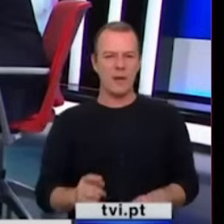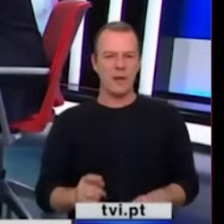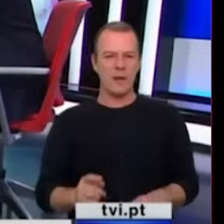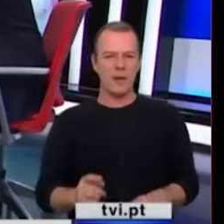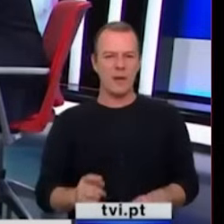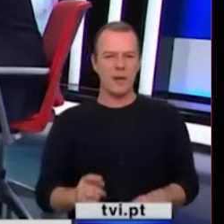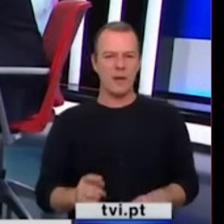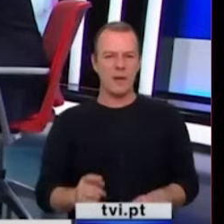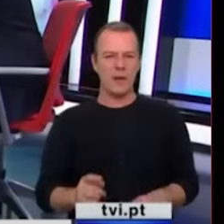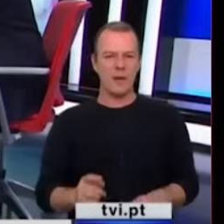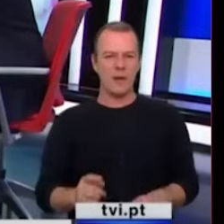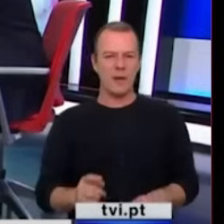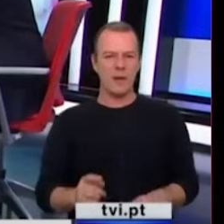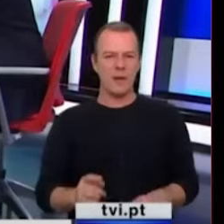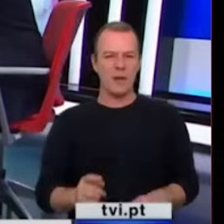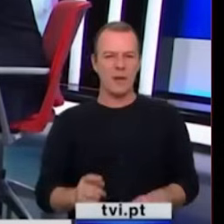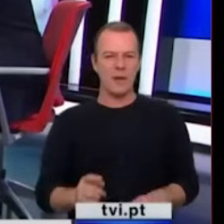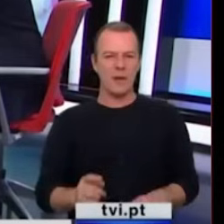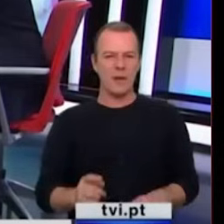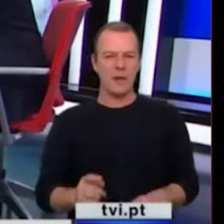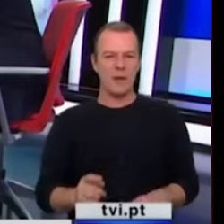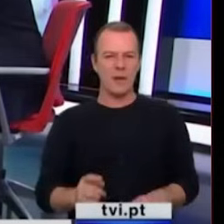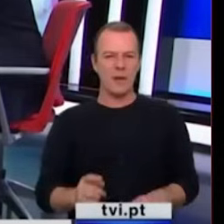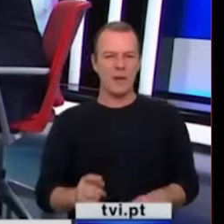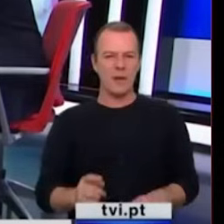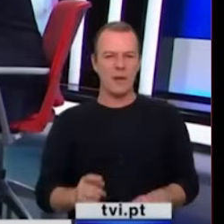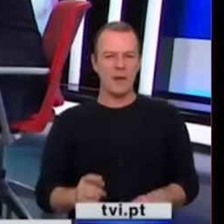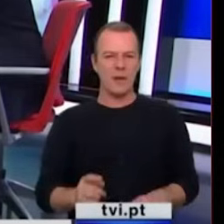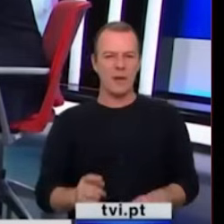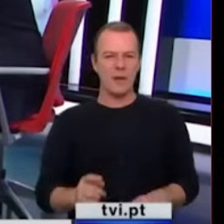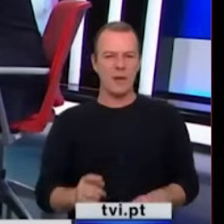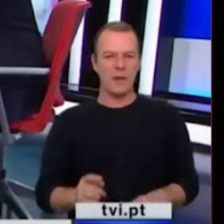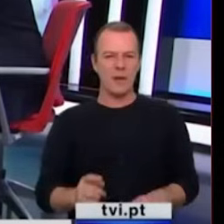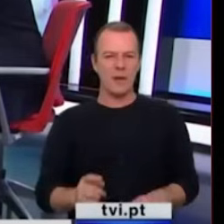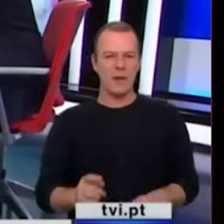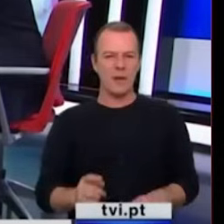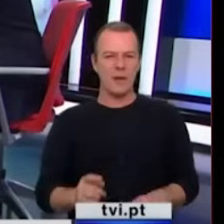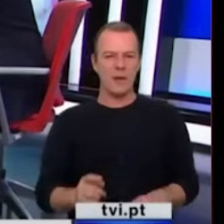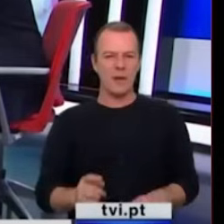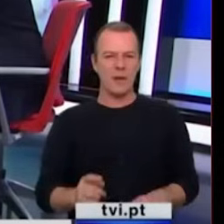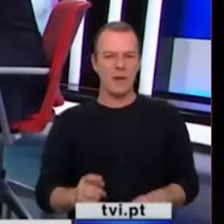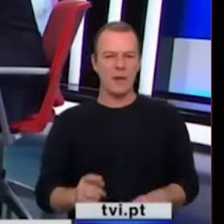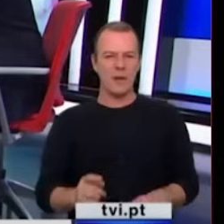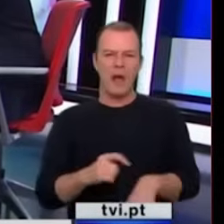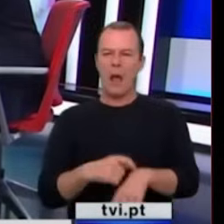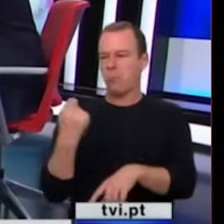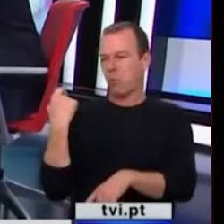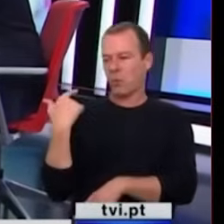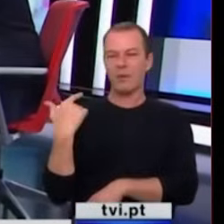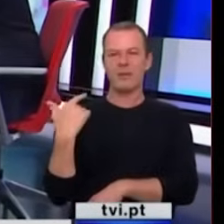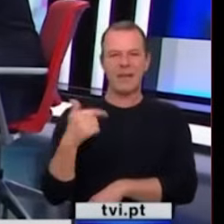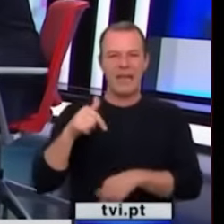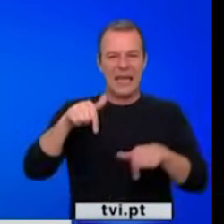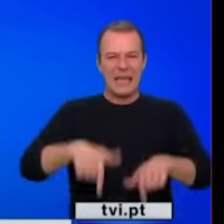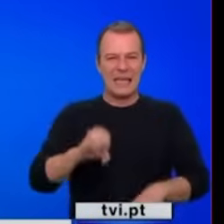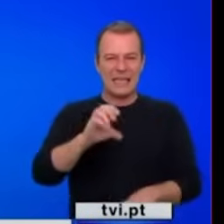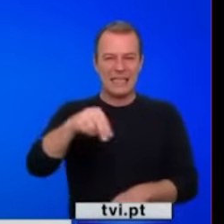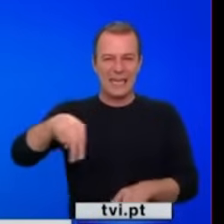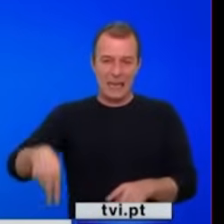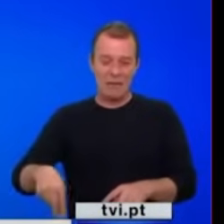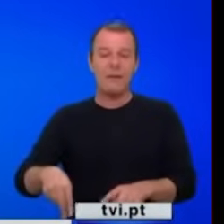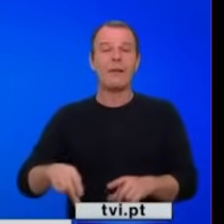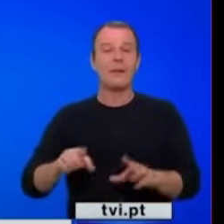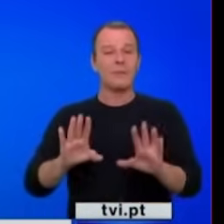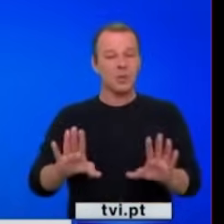não sei se ela tem marido mas espero que lhe deem todo o amor que ela precisa valha-me Deus que que Paciência aliás aqui na CNM